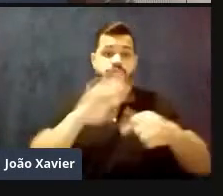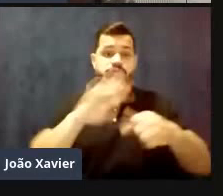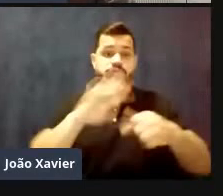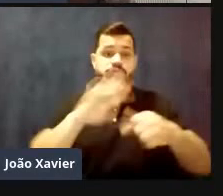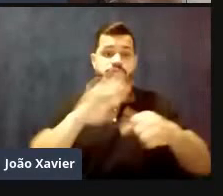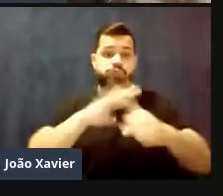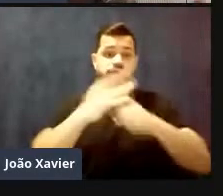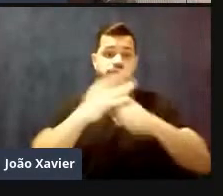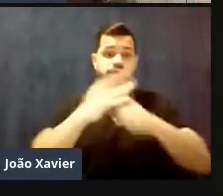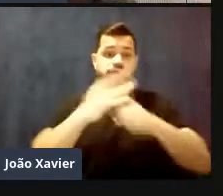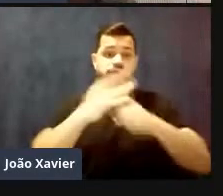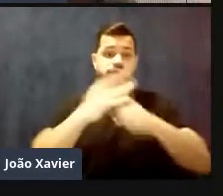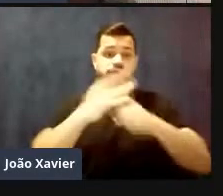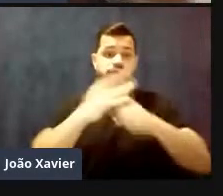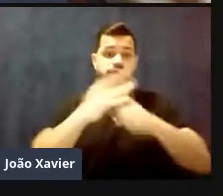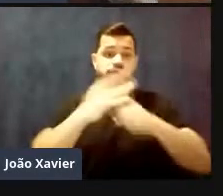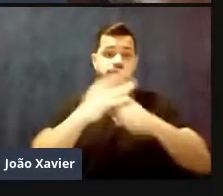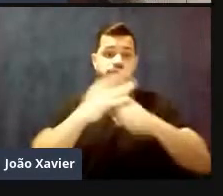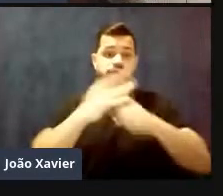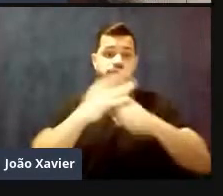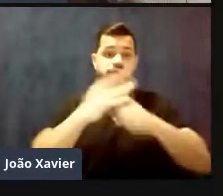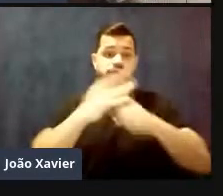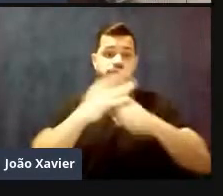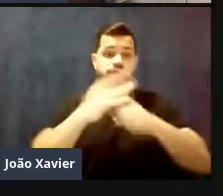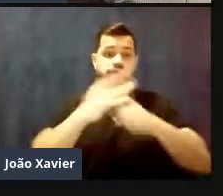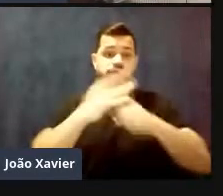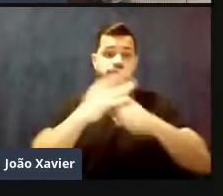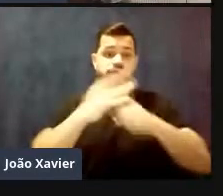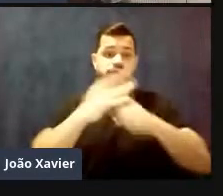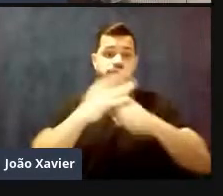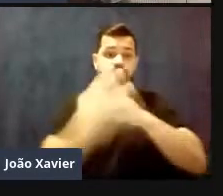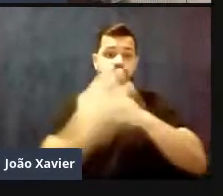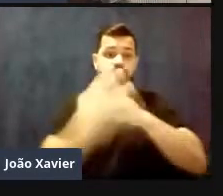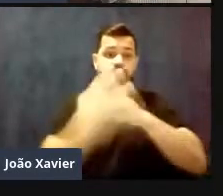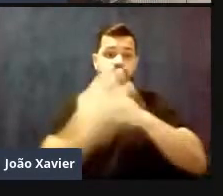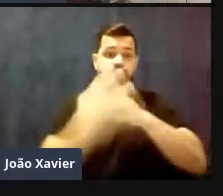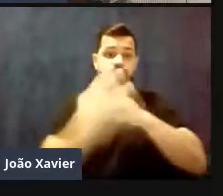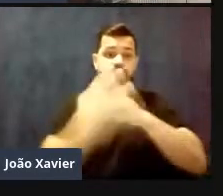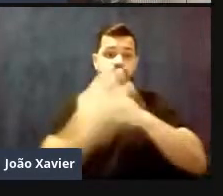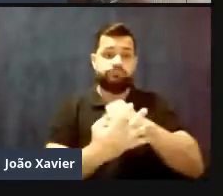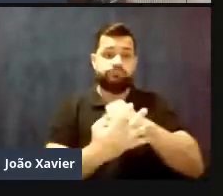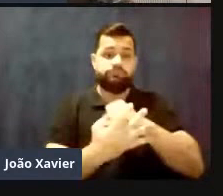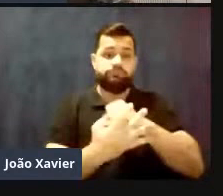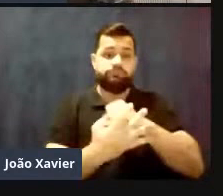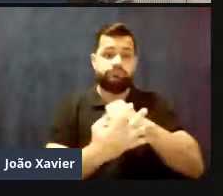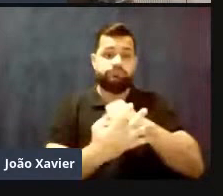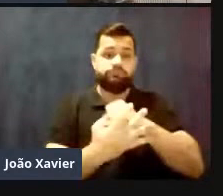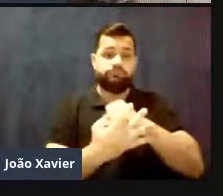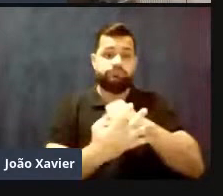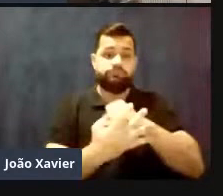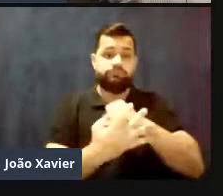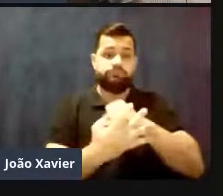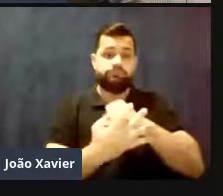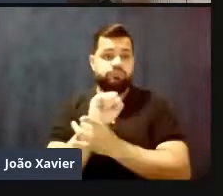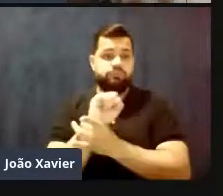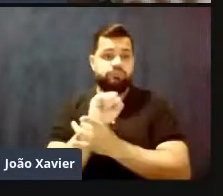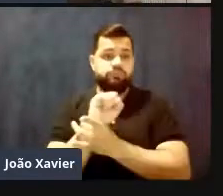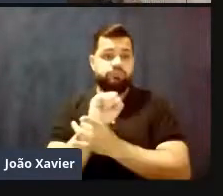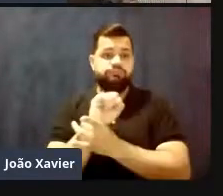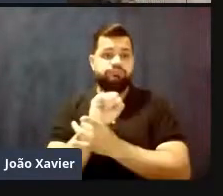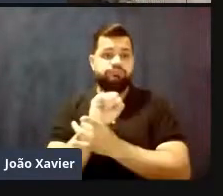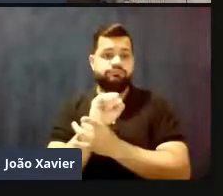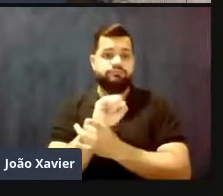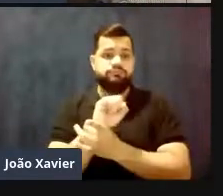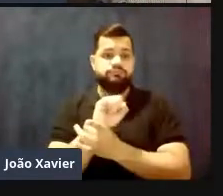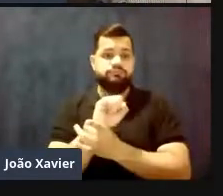segurança, não deveriam ou não poderiam estar atuando também em outros setores, para evitar esse risco de levar contaminação. Foi muito